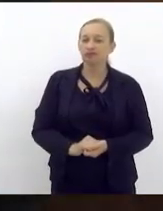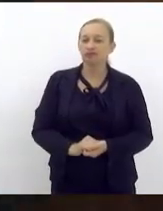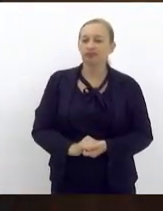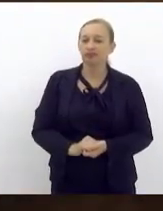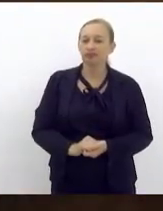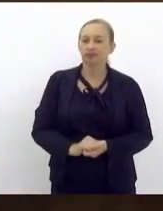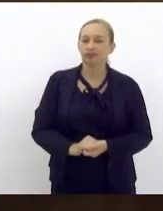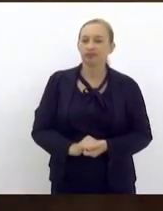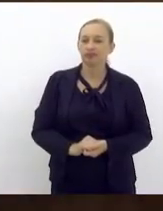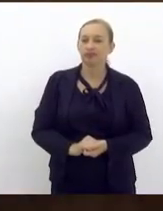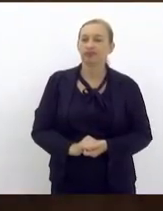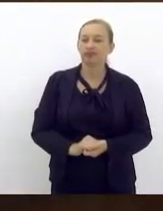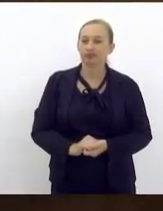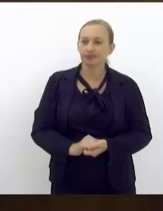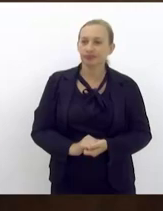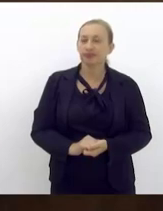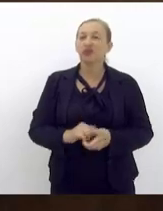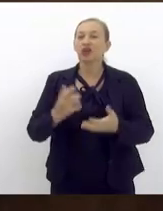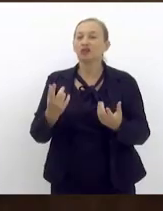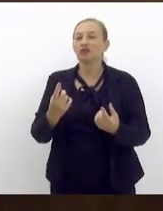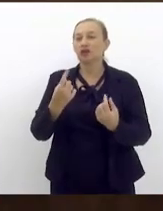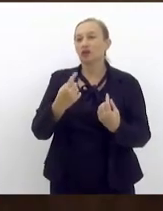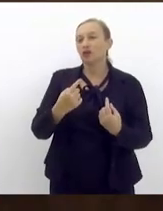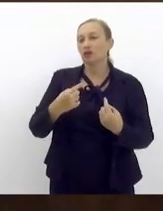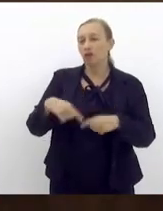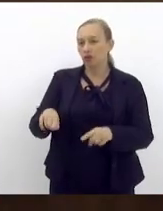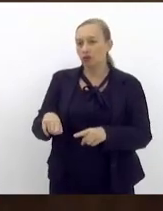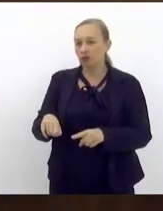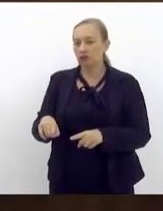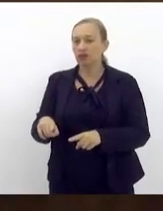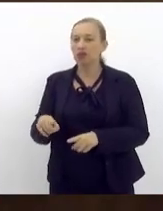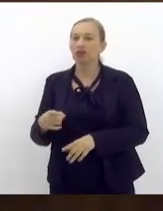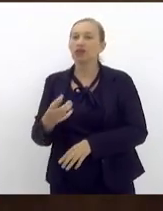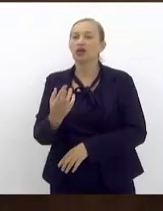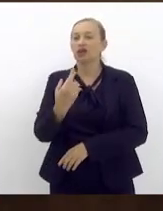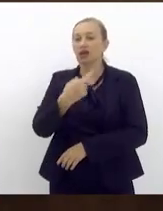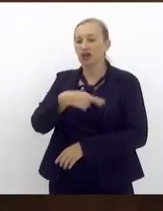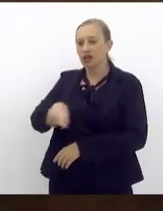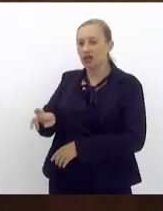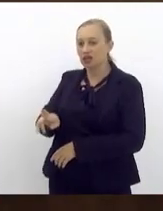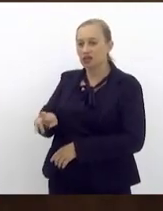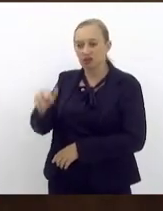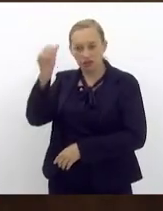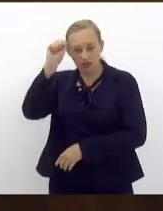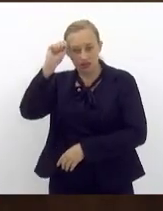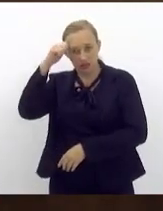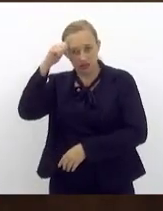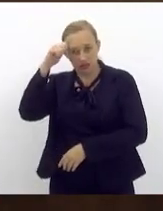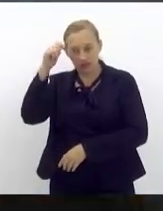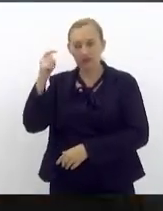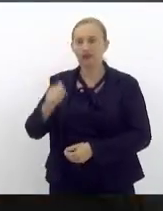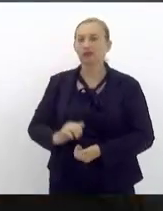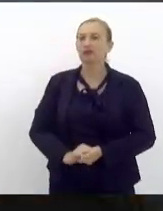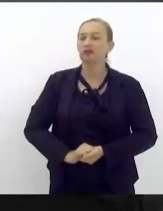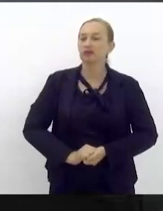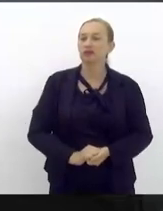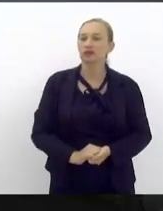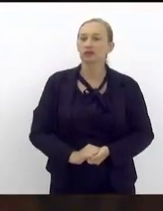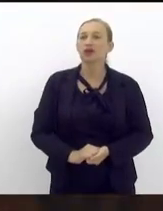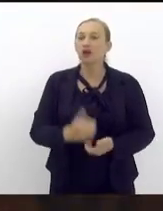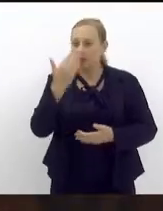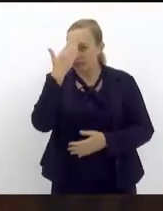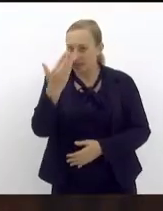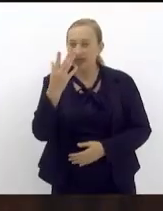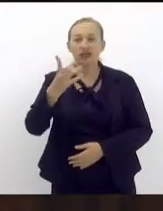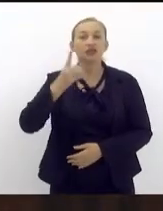e da intolerância religiosa em especial contra as religiões de matriz africana muito obrigada a senhora Presidente Obrigada